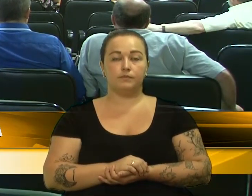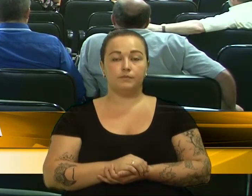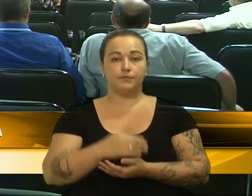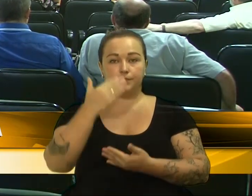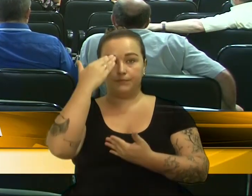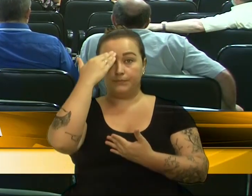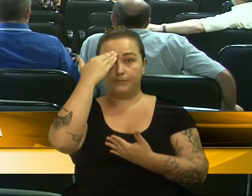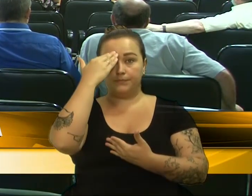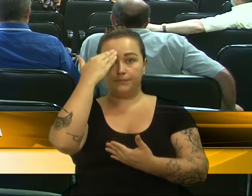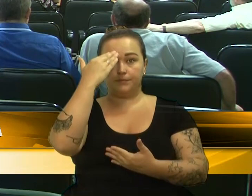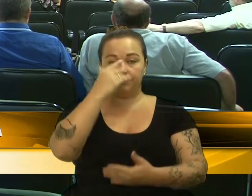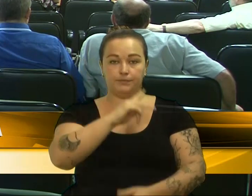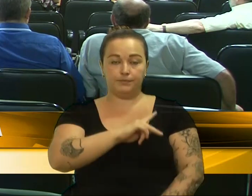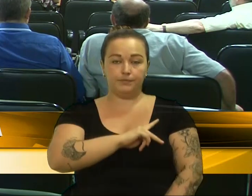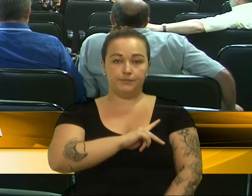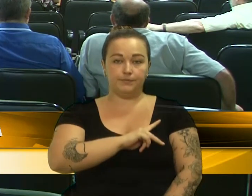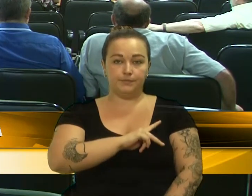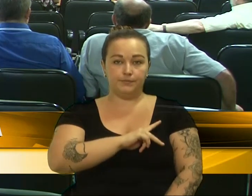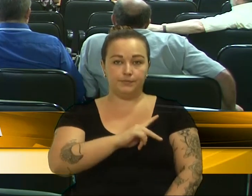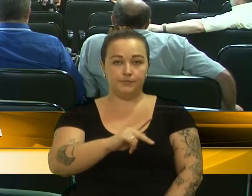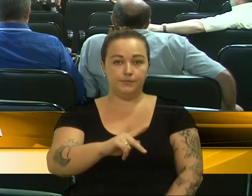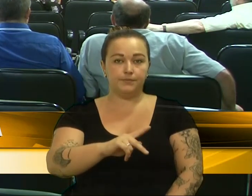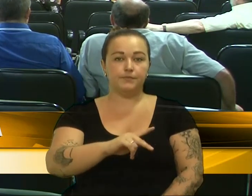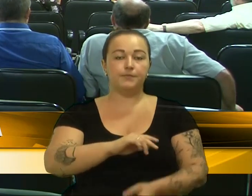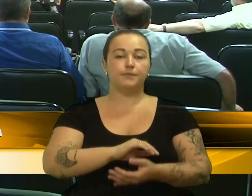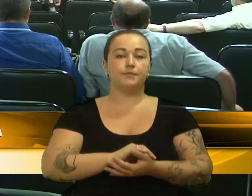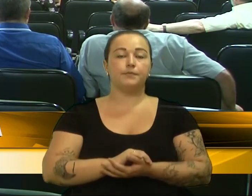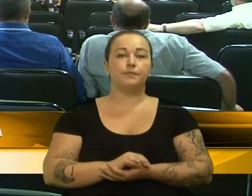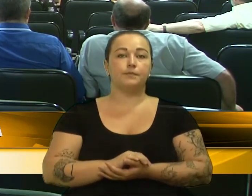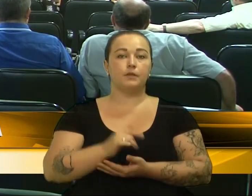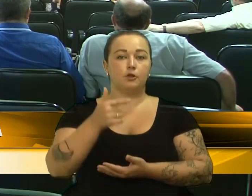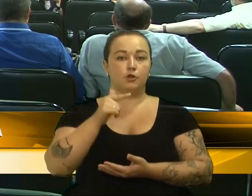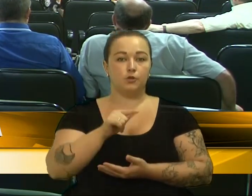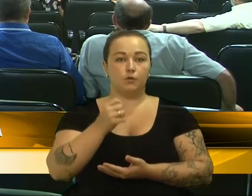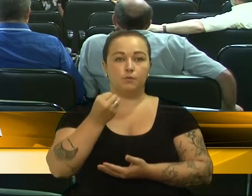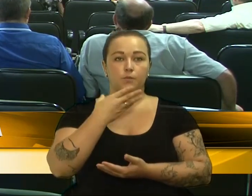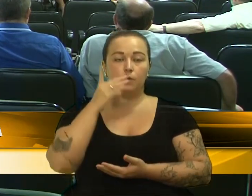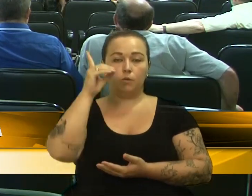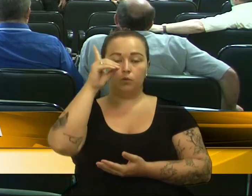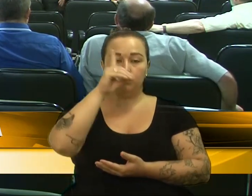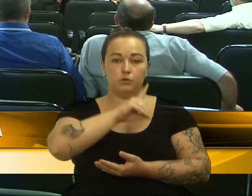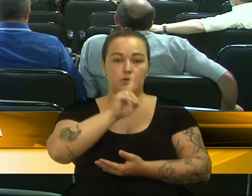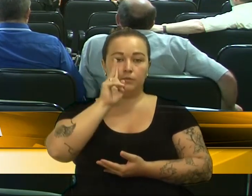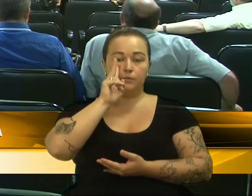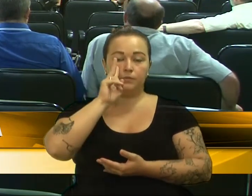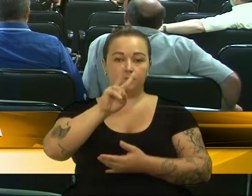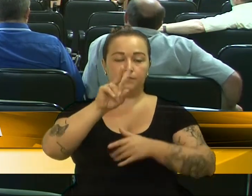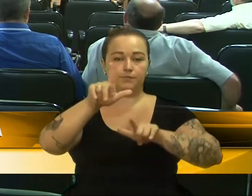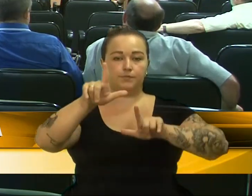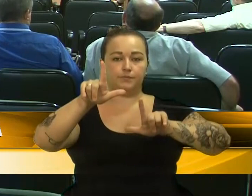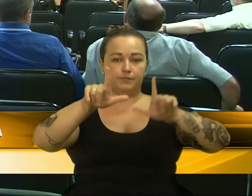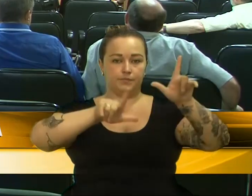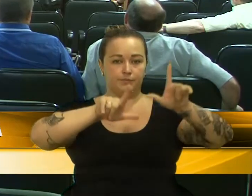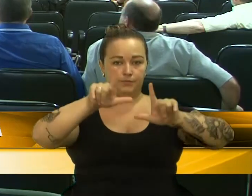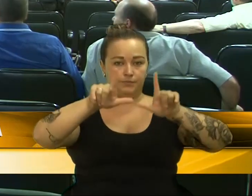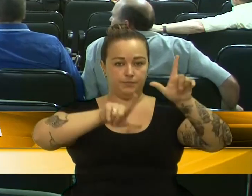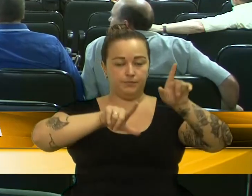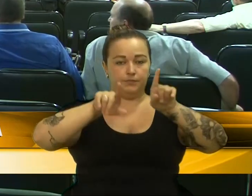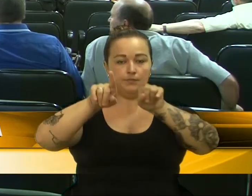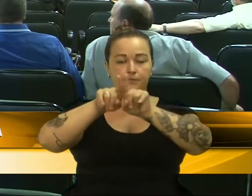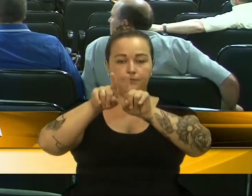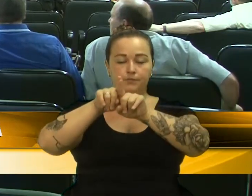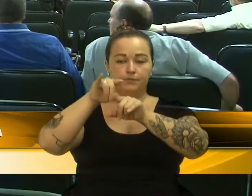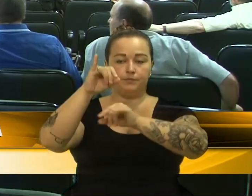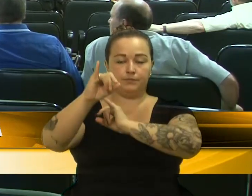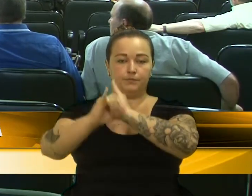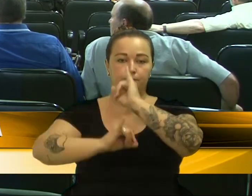Obrigado, senhor presidente, Ricardo Daniluz. Mais uma vez, bom dia a todos que nos assistem pela TV Câmara, pelas nossas redes sociais, a